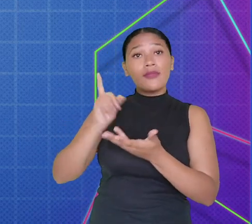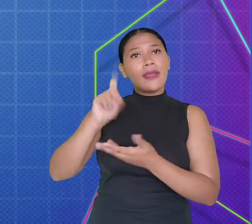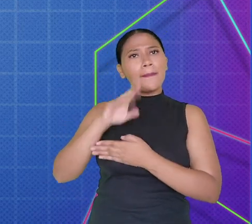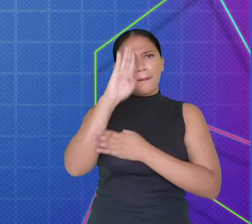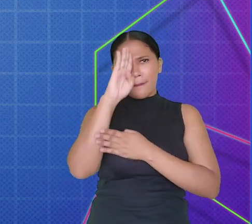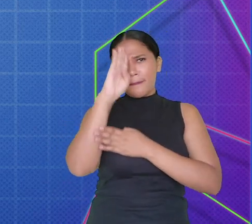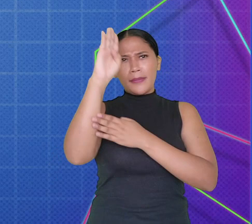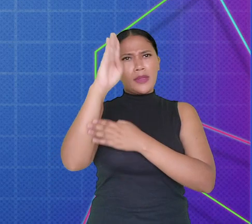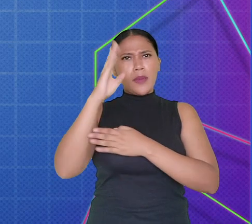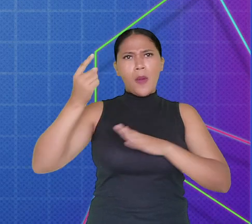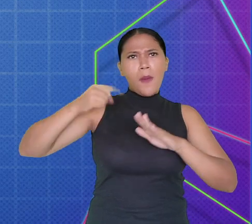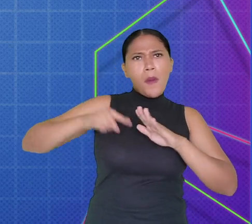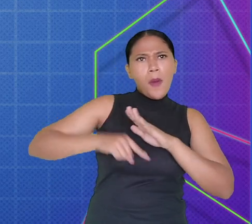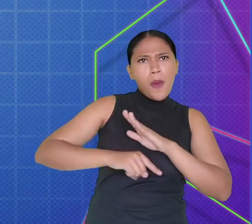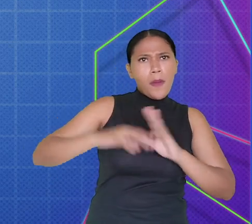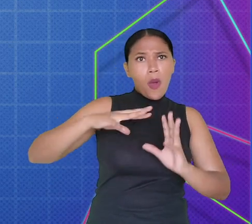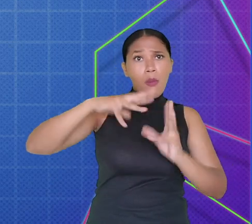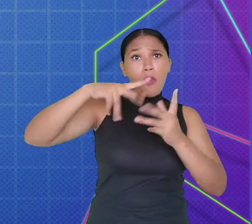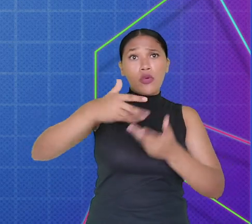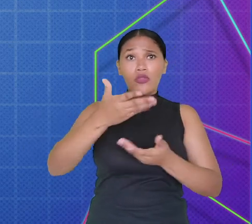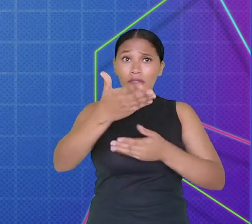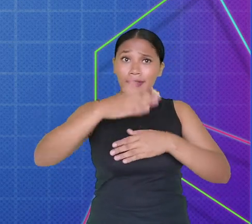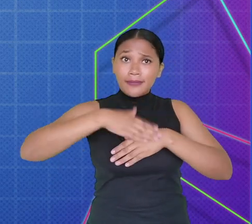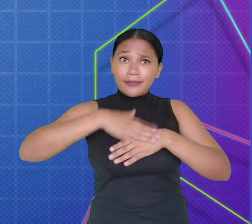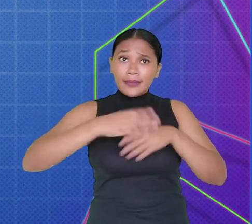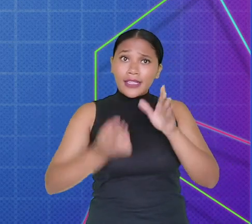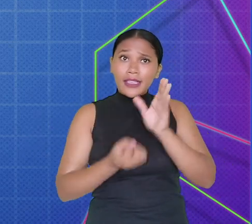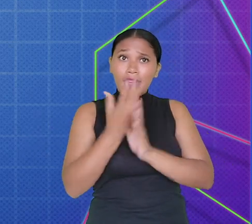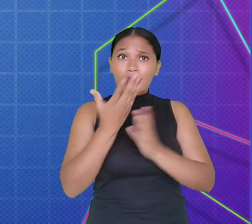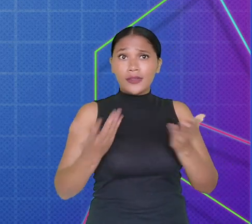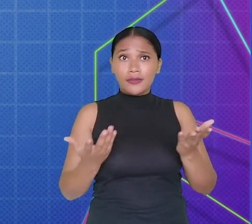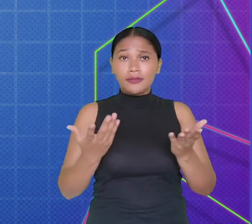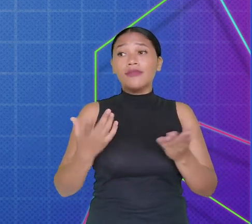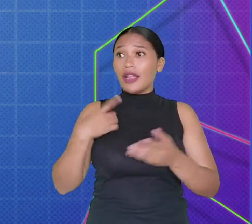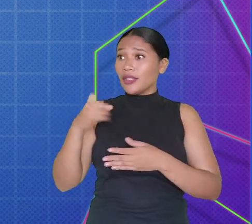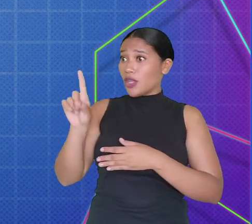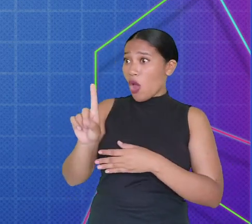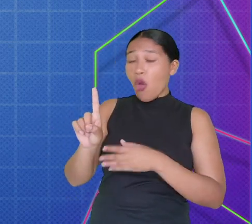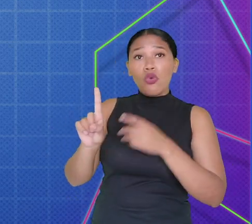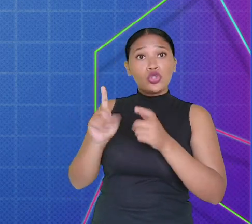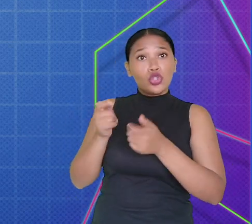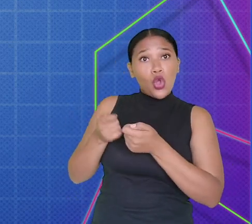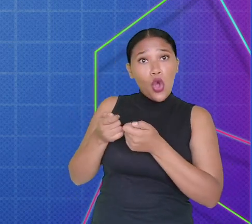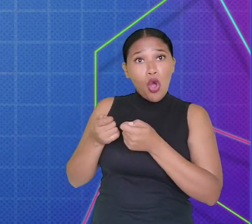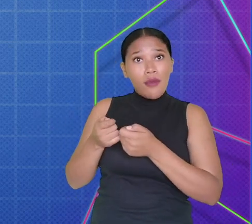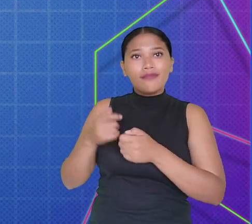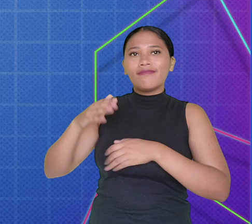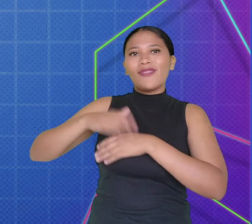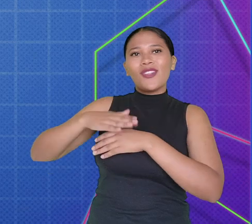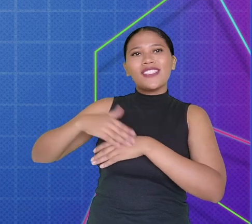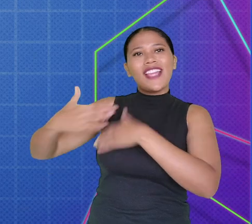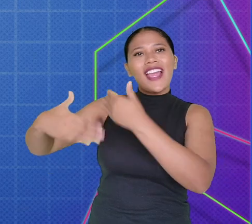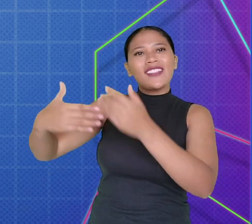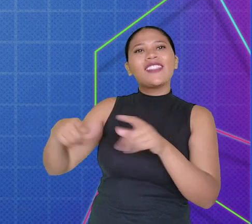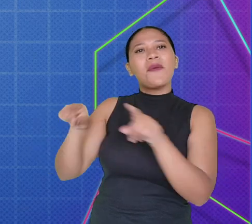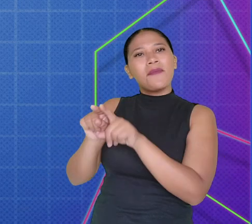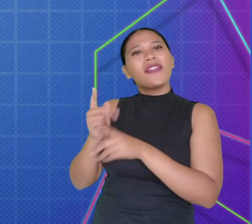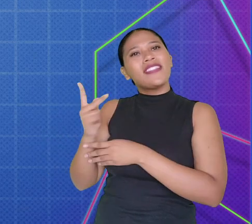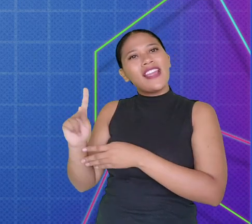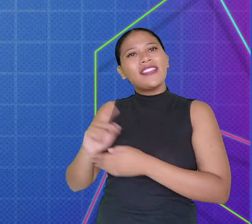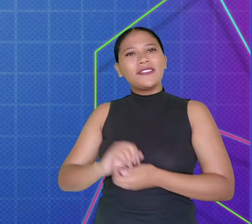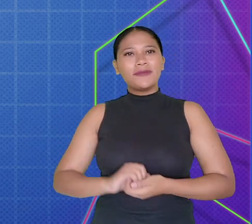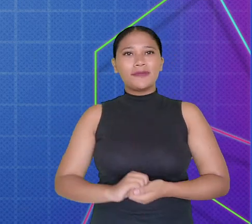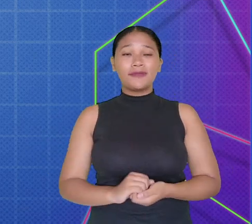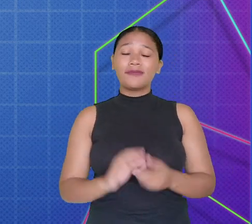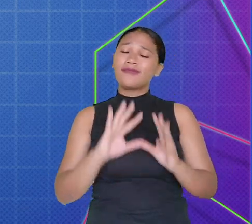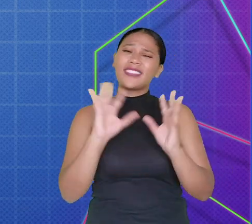são partes principais para a imersão do jogador no mundo que você está criando, e isso coloca o jogador dentro do seu próprio processo de